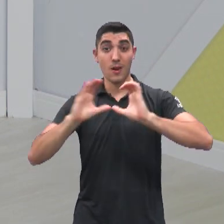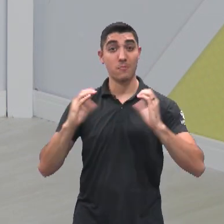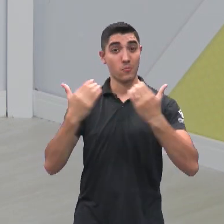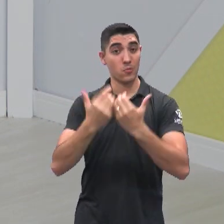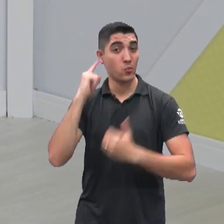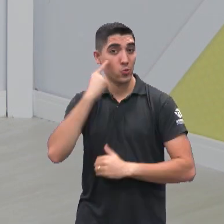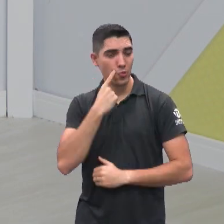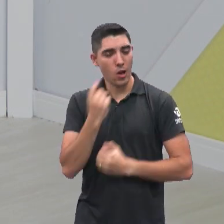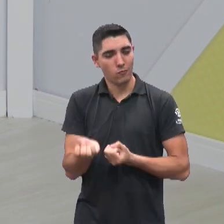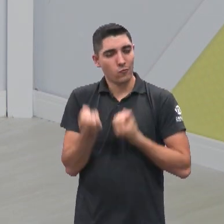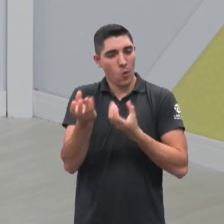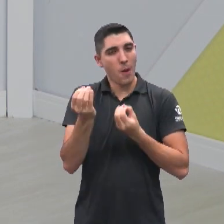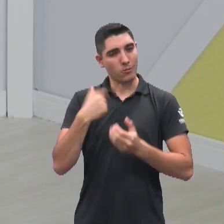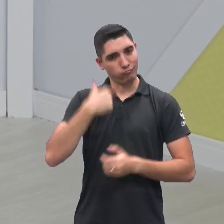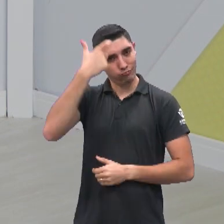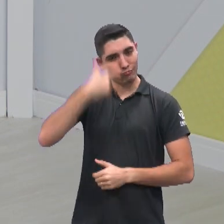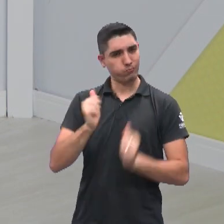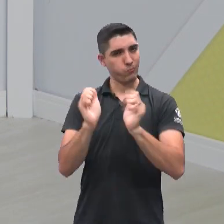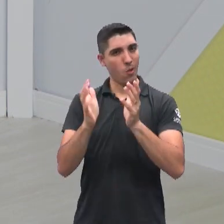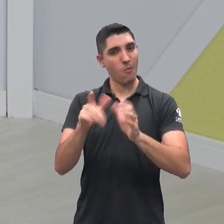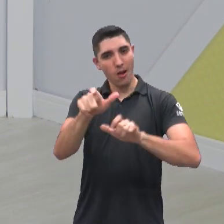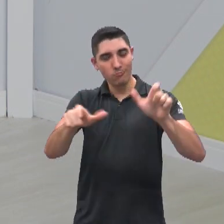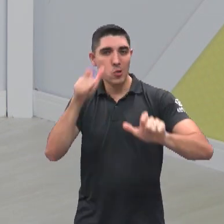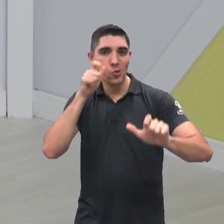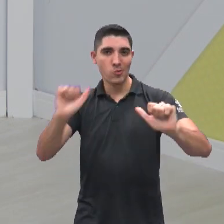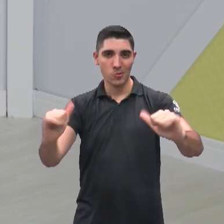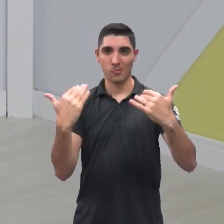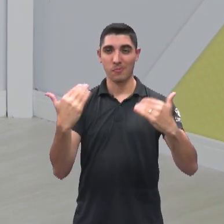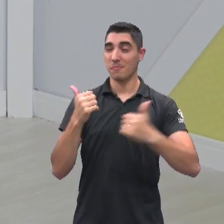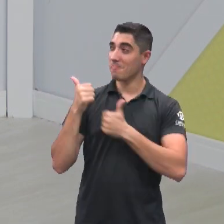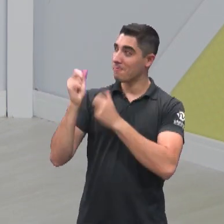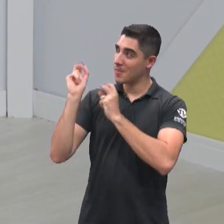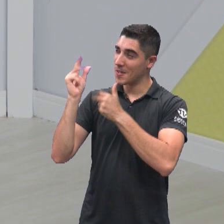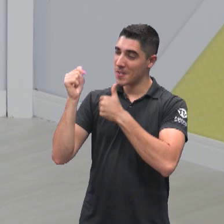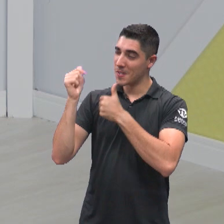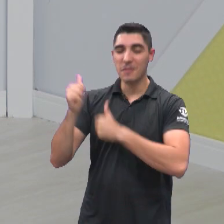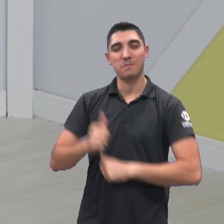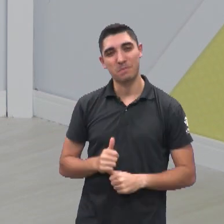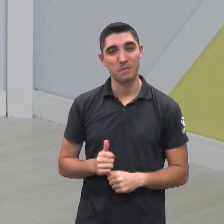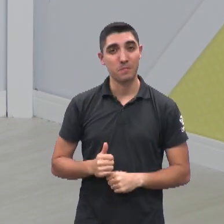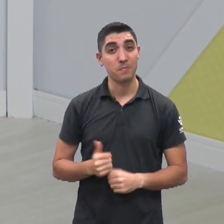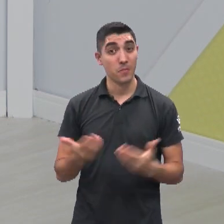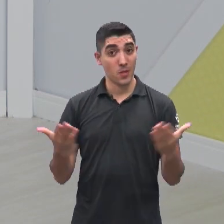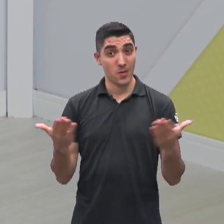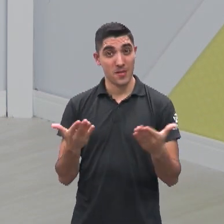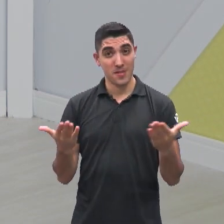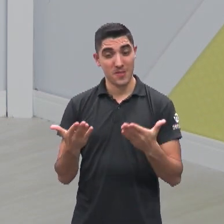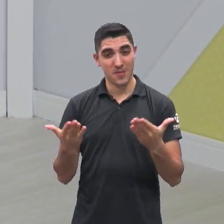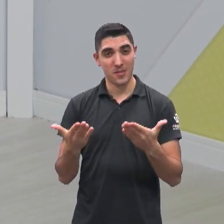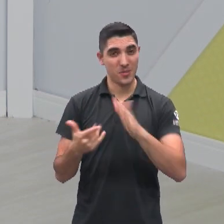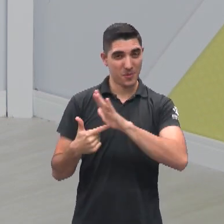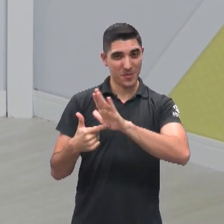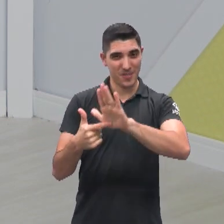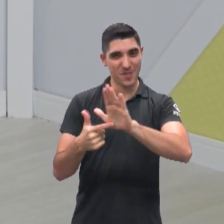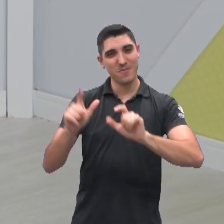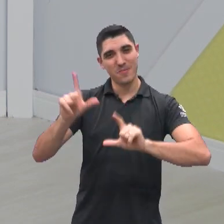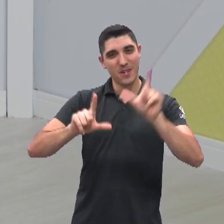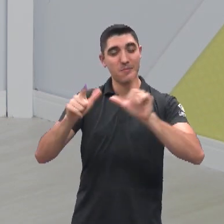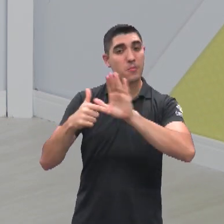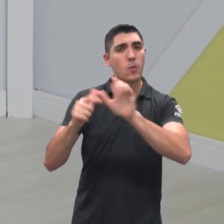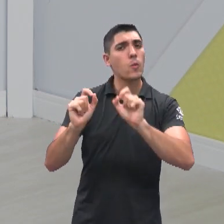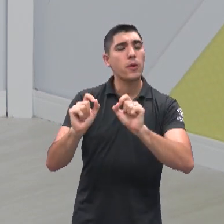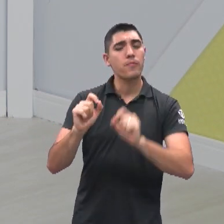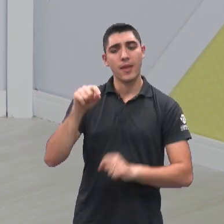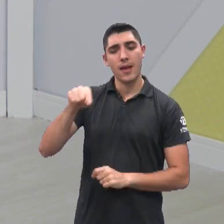a comunidade surda que acompanha o nosso programa, tá certo? E a gente começa o Hora de hoje, falando de